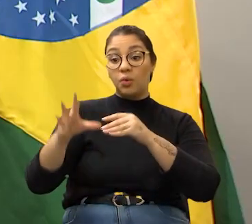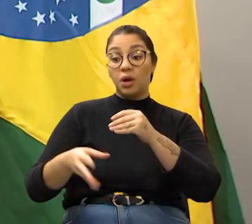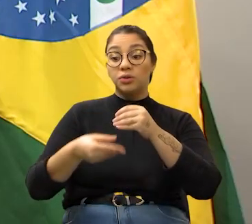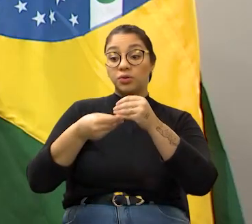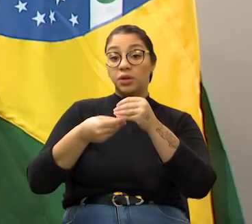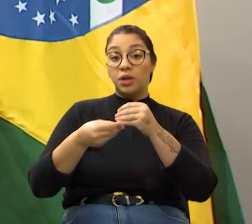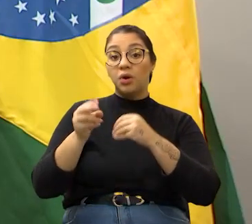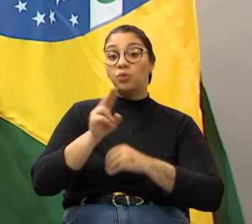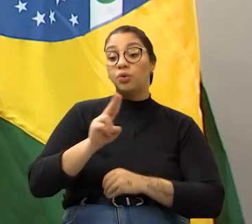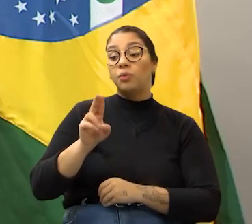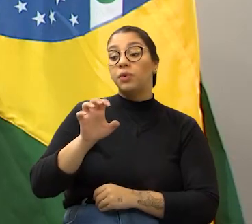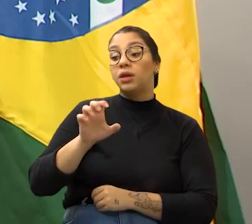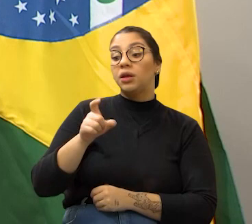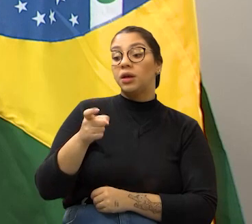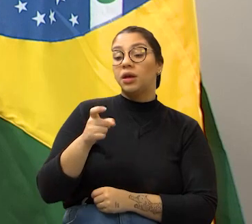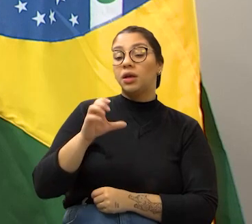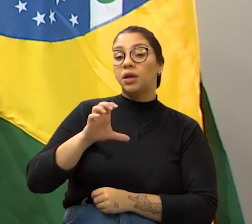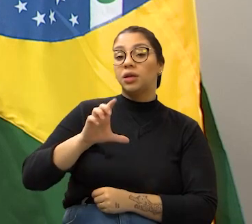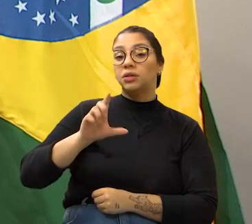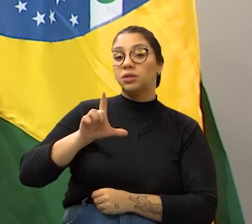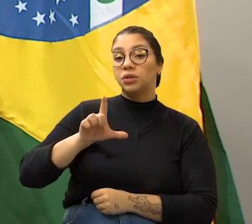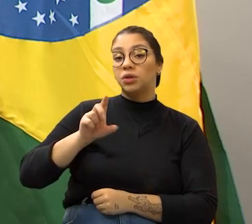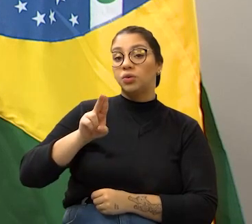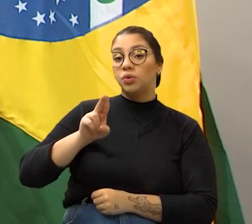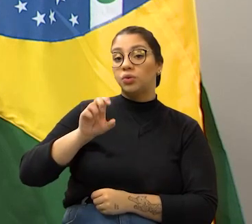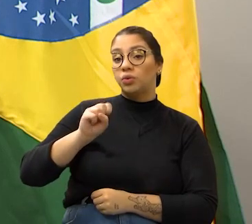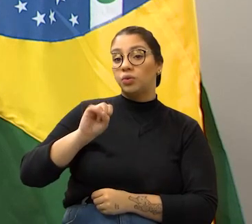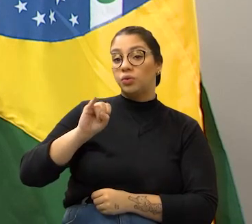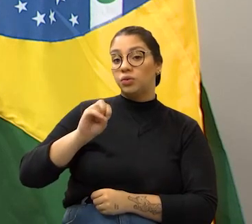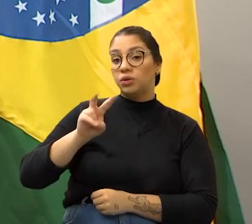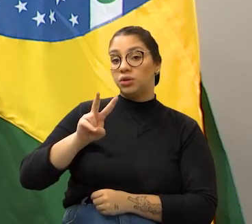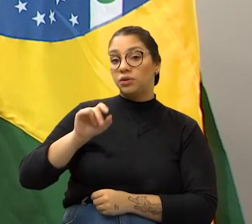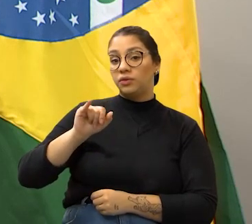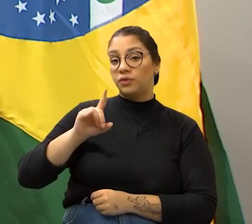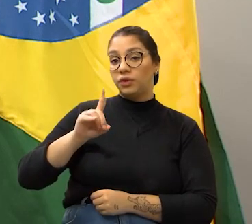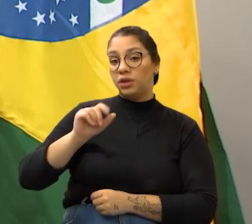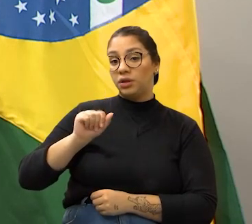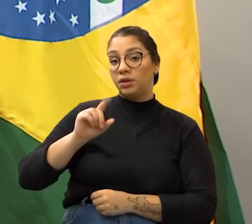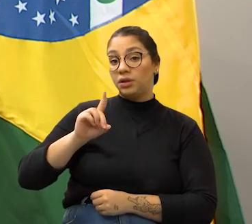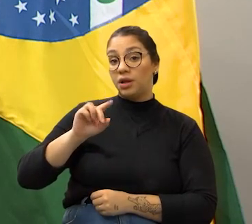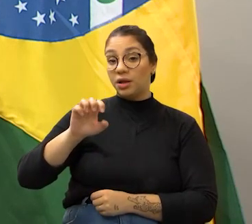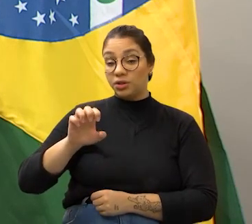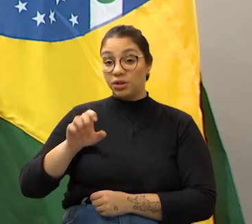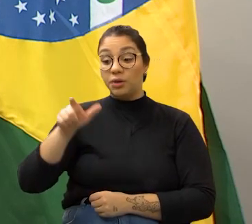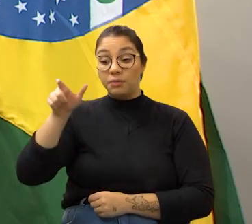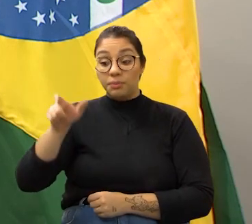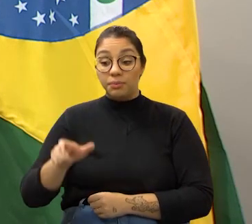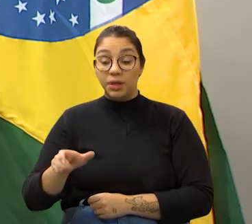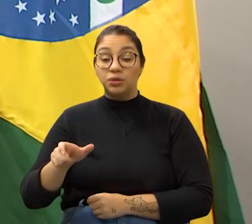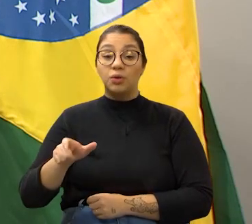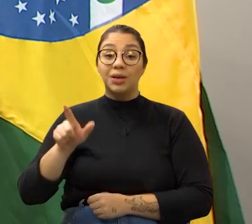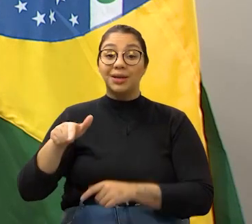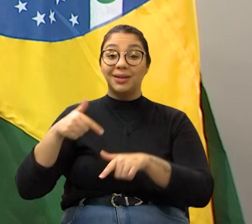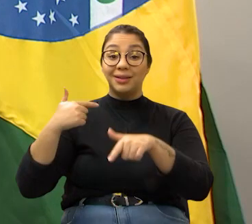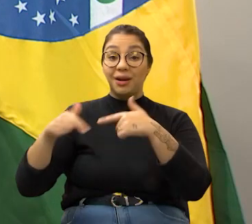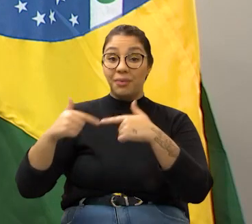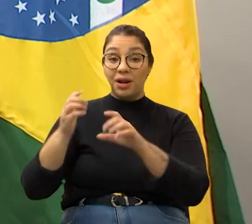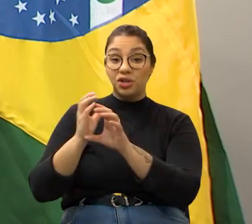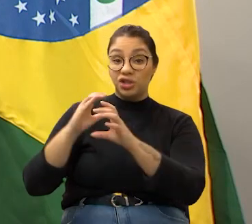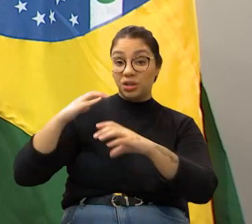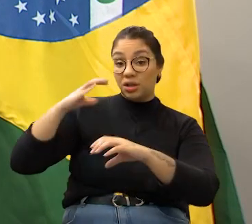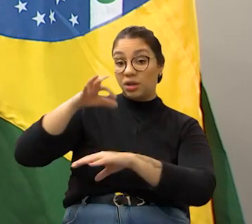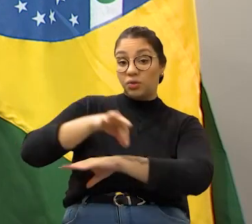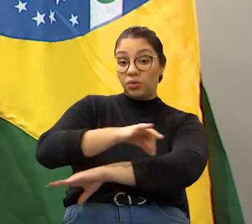adicional chamado de exclusividade, né? Ou seja, quem trabalha para a prefeitura como arquiteto e engenheiro, ele é proibido